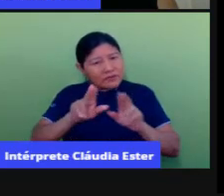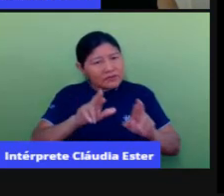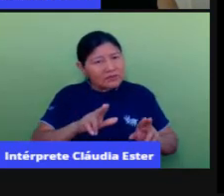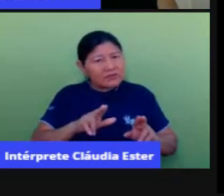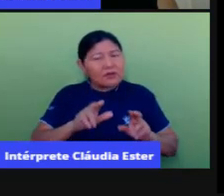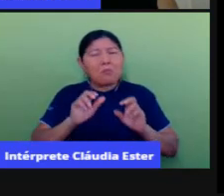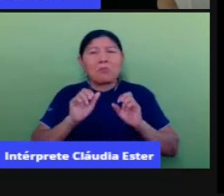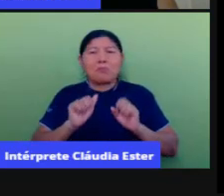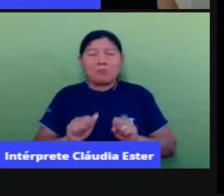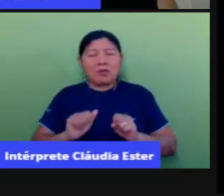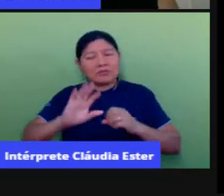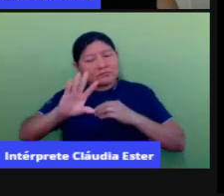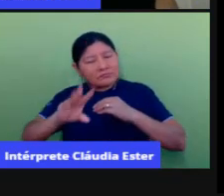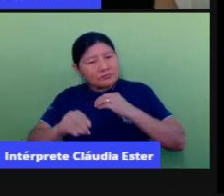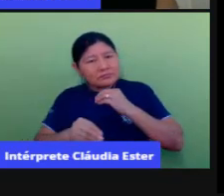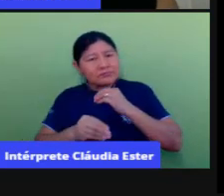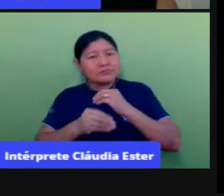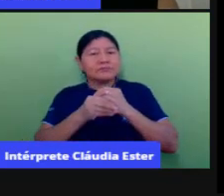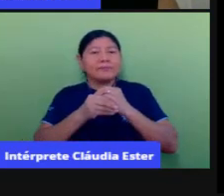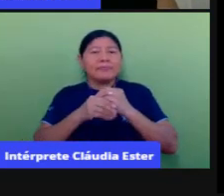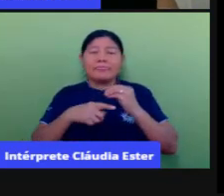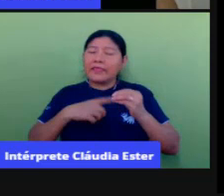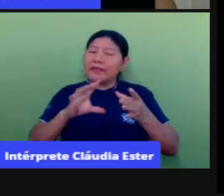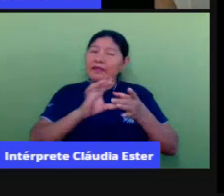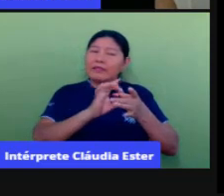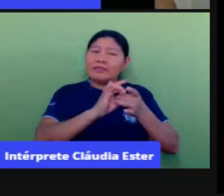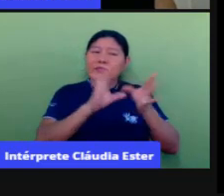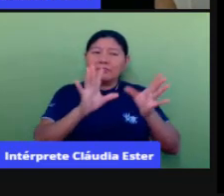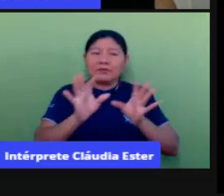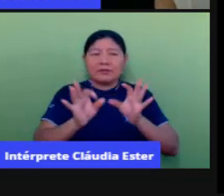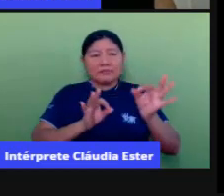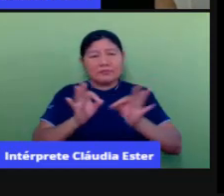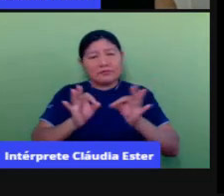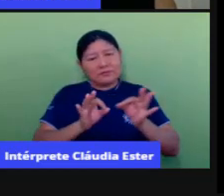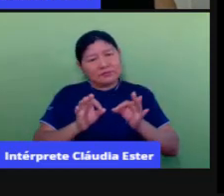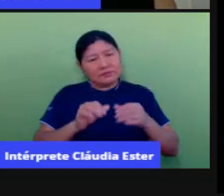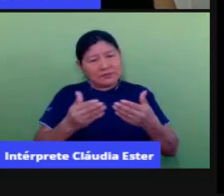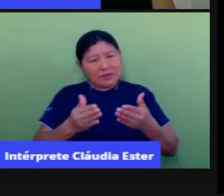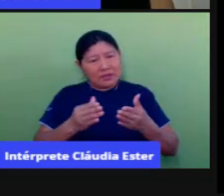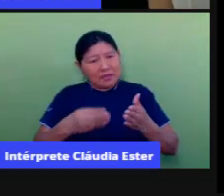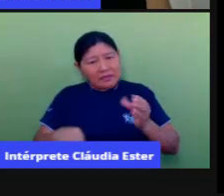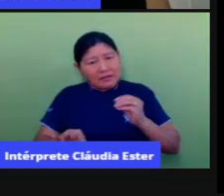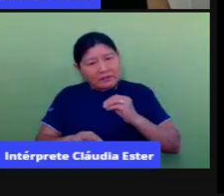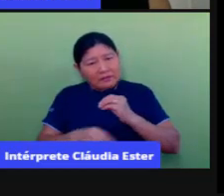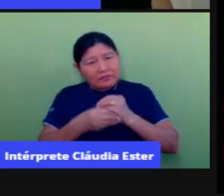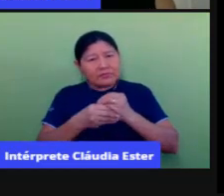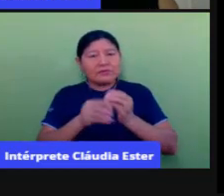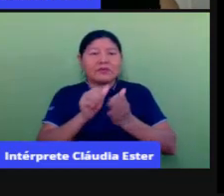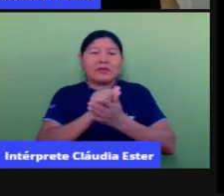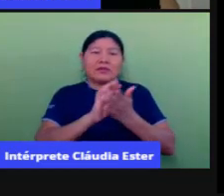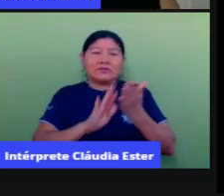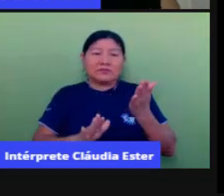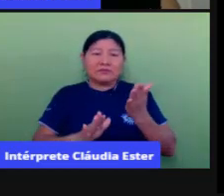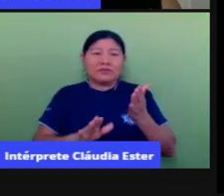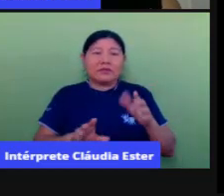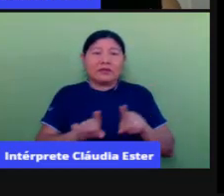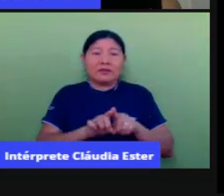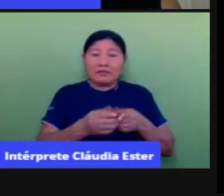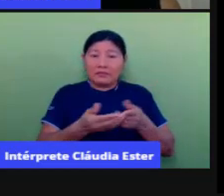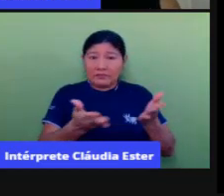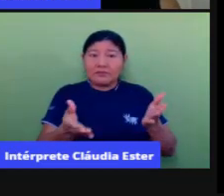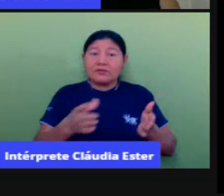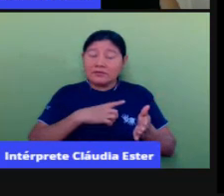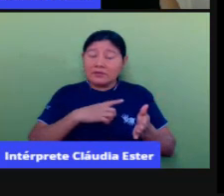posso. Tá? Então, isso vocês têm total liberdade, total autonomia, e mais que isso, né? Até o dever de